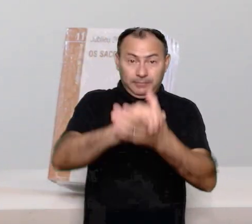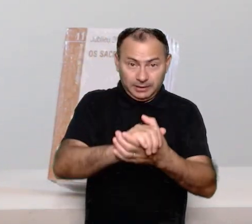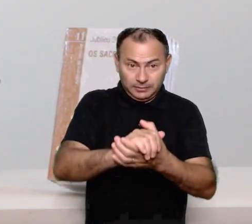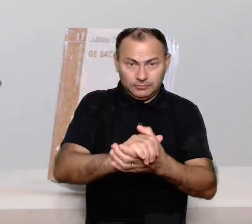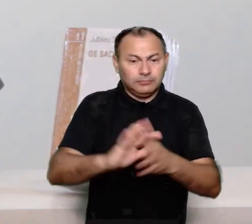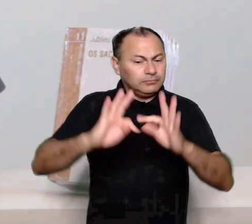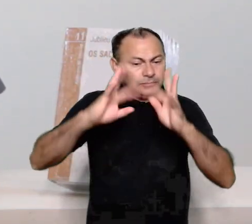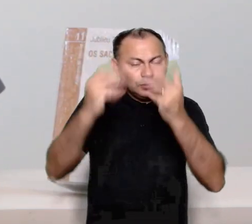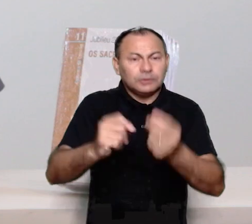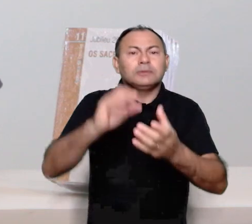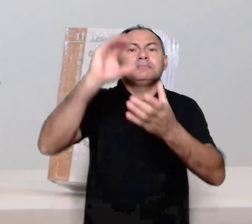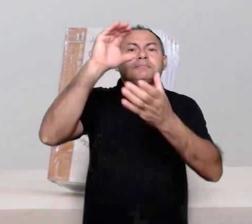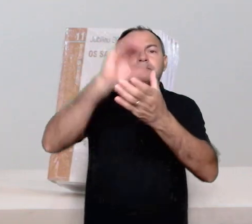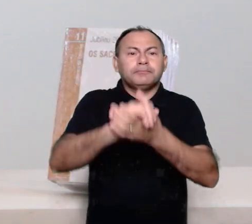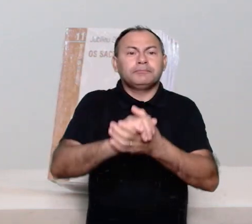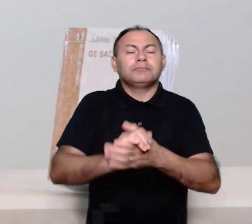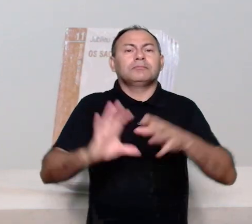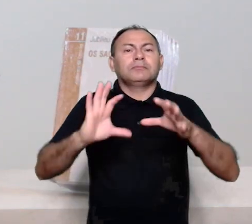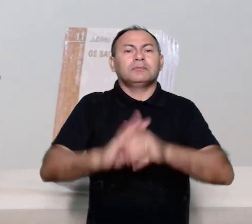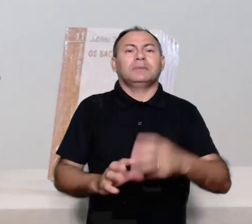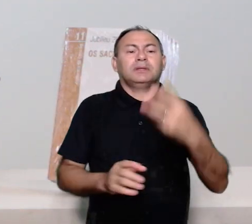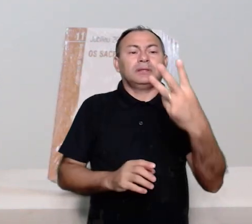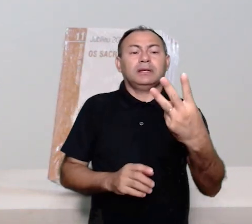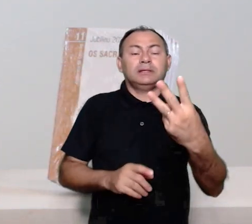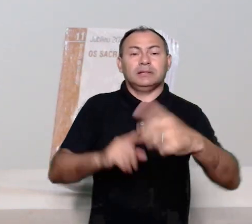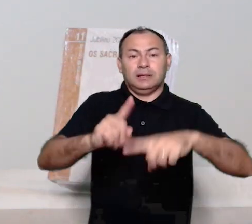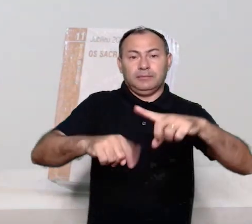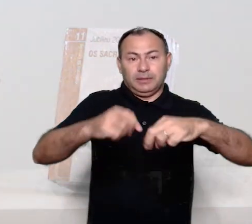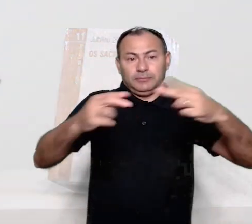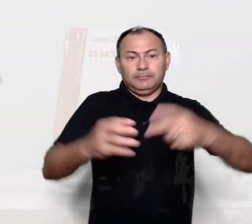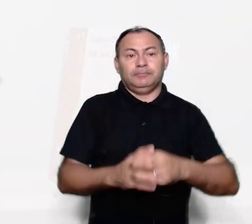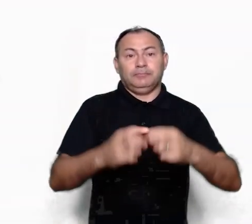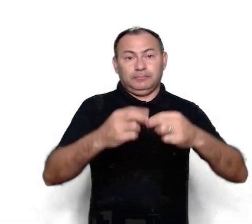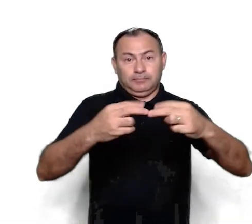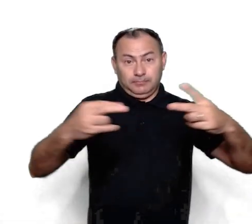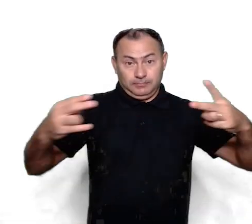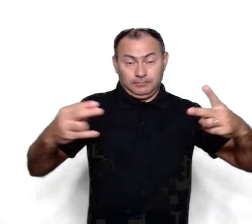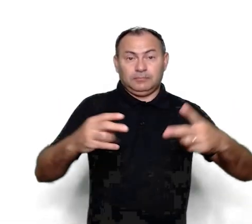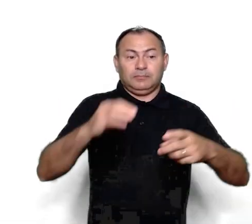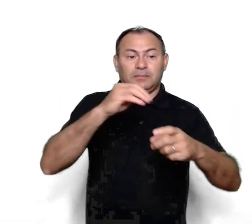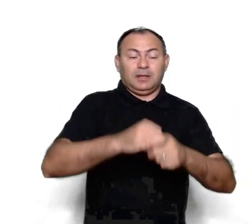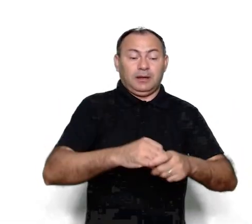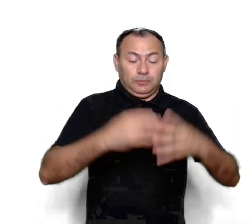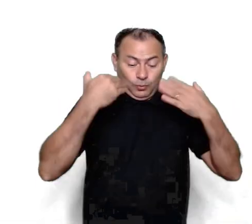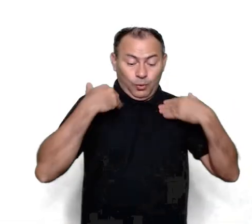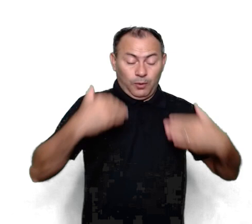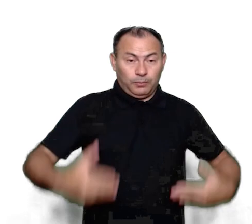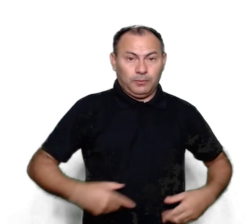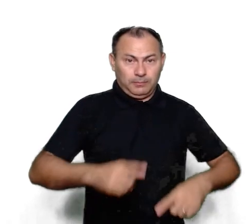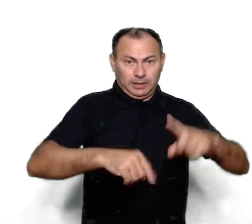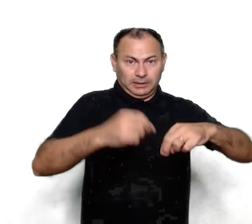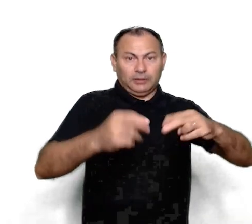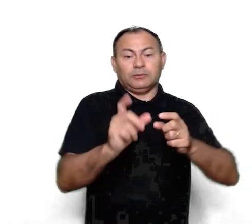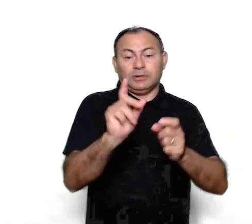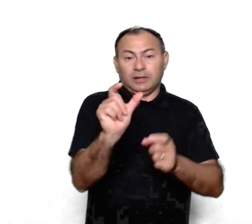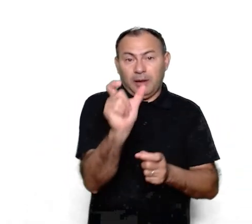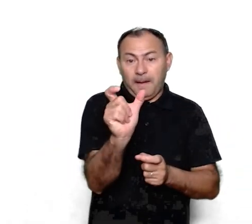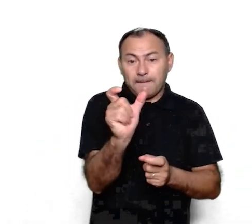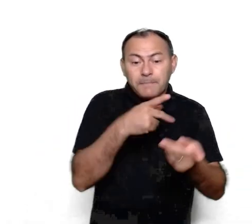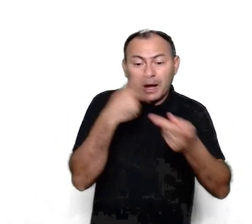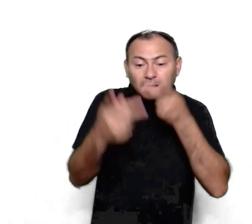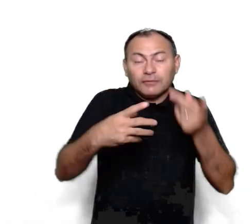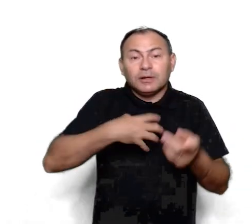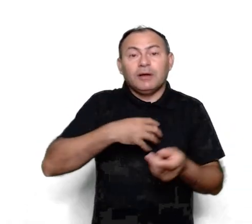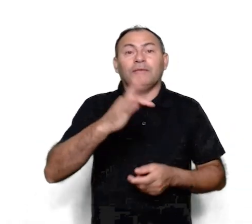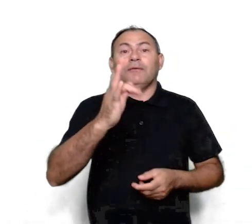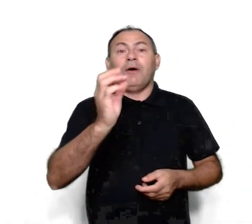matrimônio. E todos esses sacramentos constituem de 3 elementos: das coisas que constituem a matéria, das palavras que são